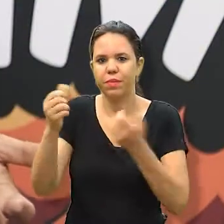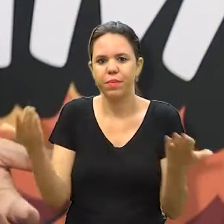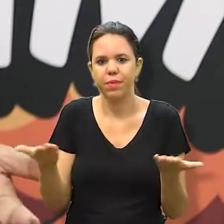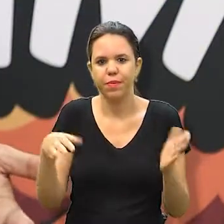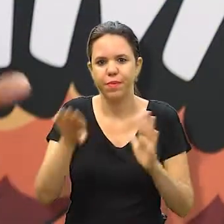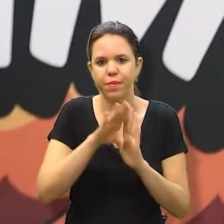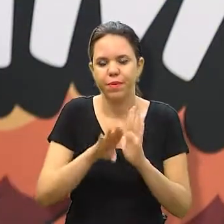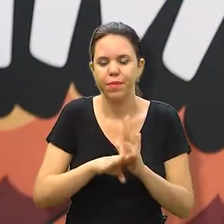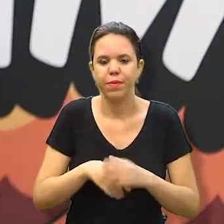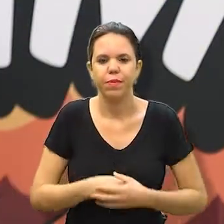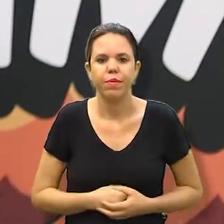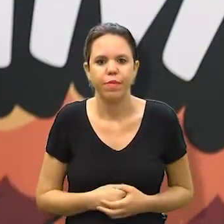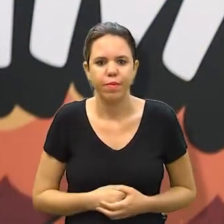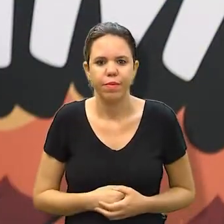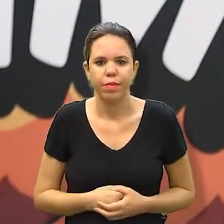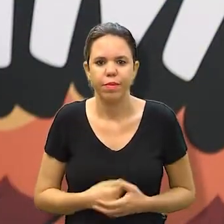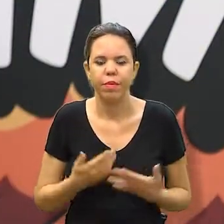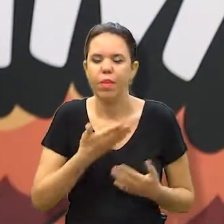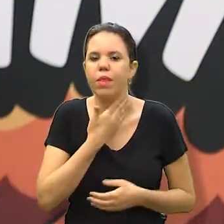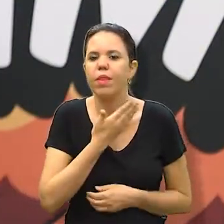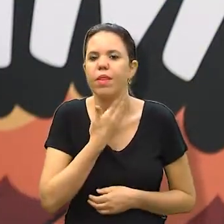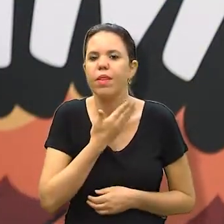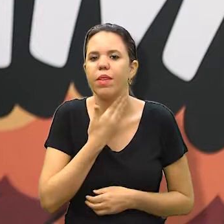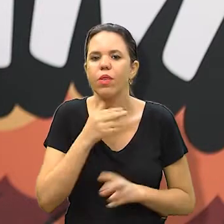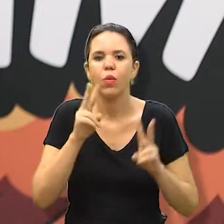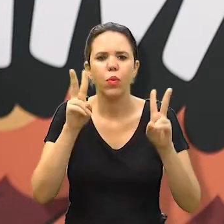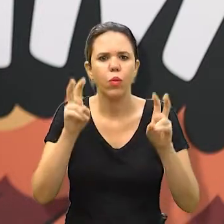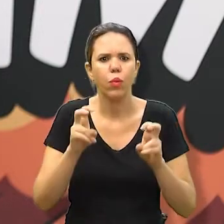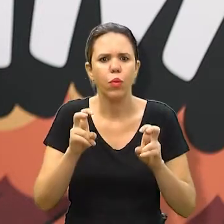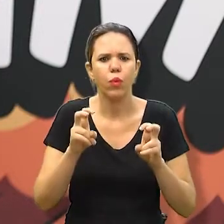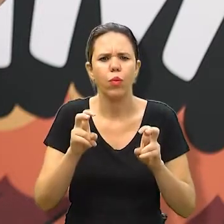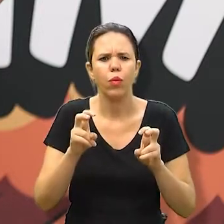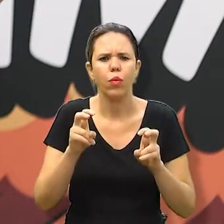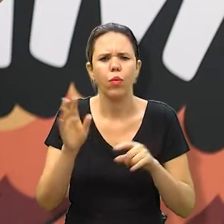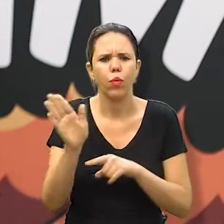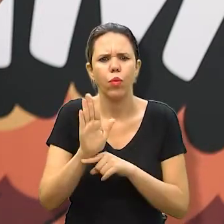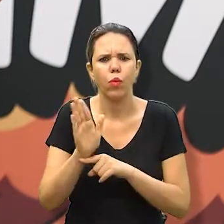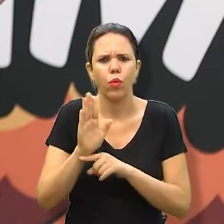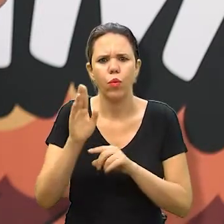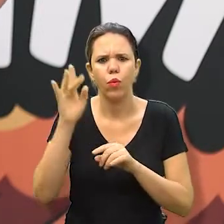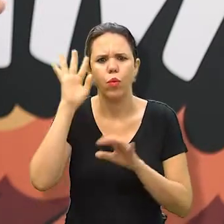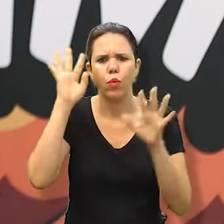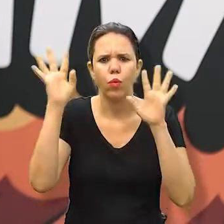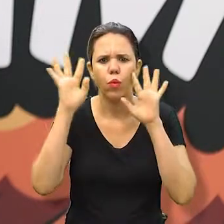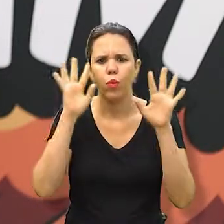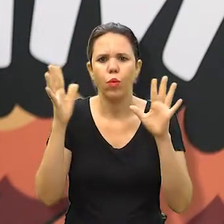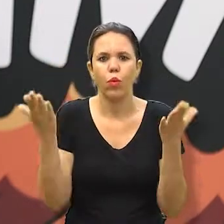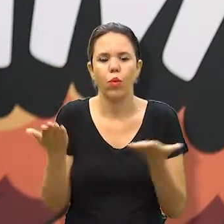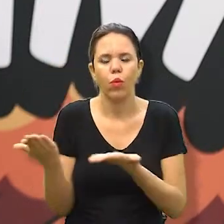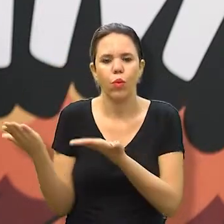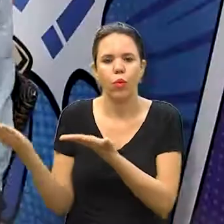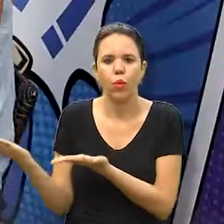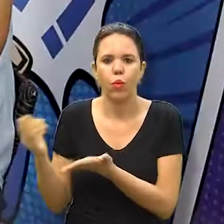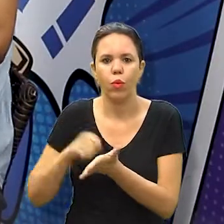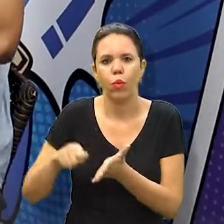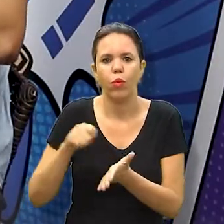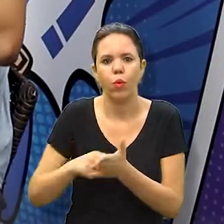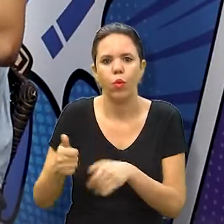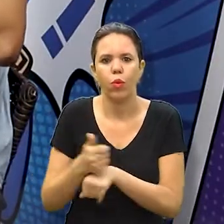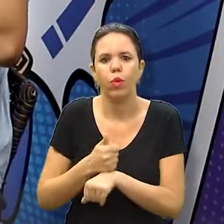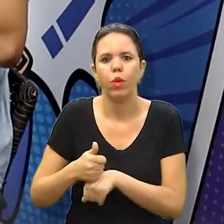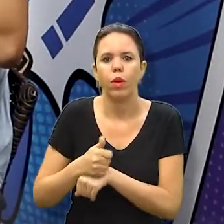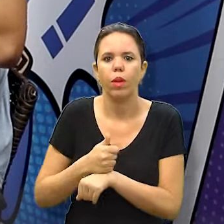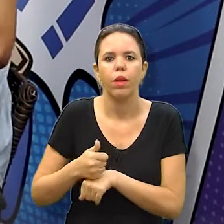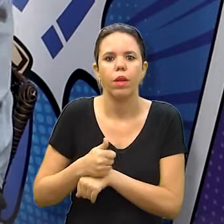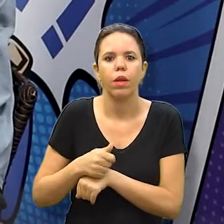Universo Épico no ar, e no programa de hoje nós vamos bater um papo sobre ficção. E olha só quem está aqui comigo, é o